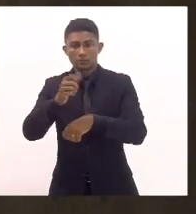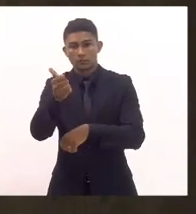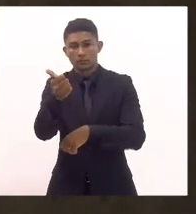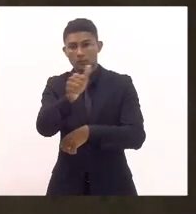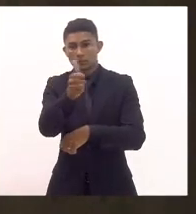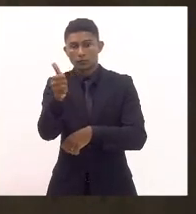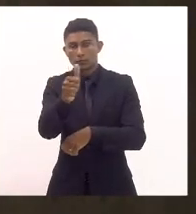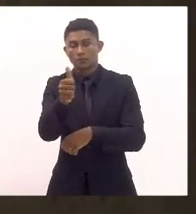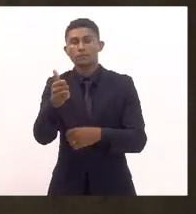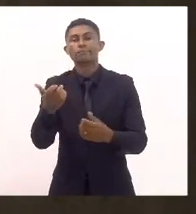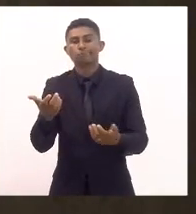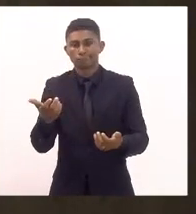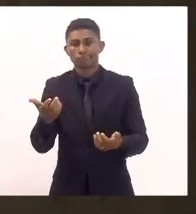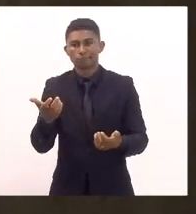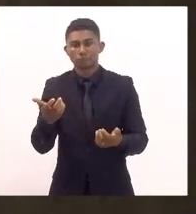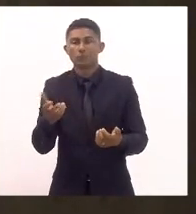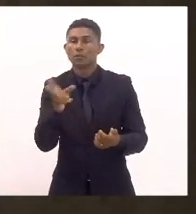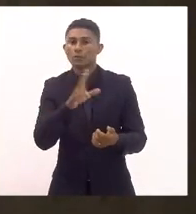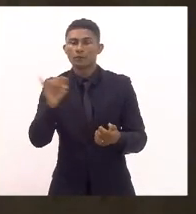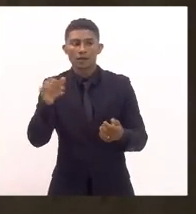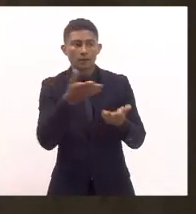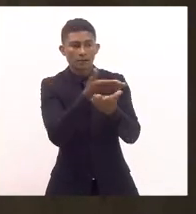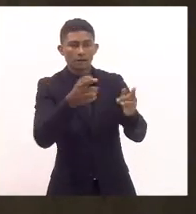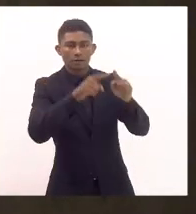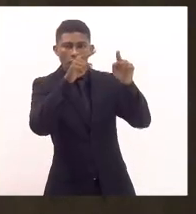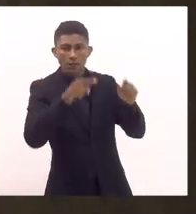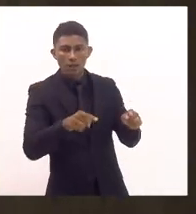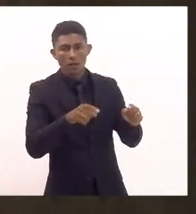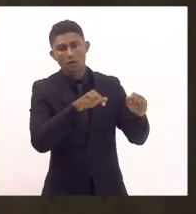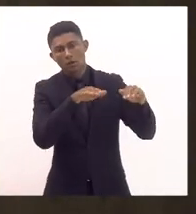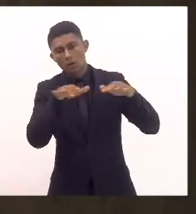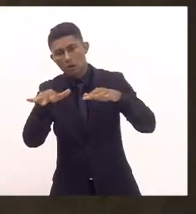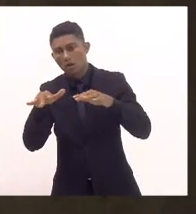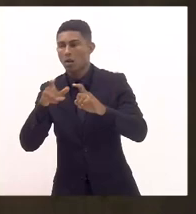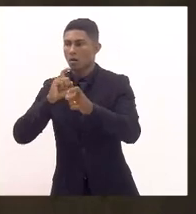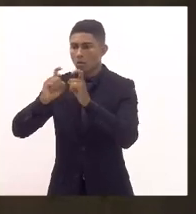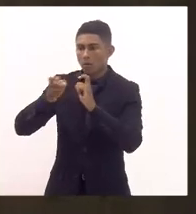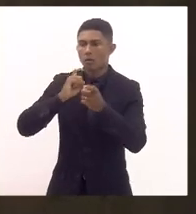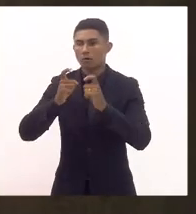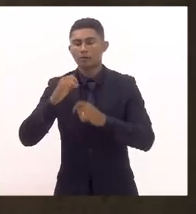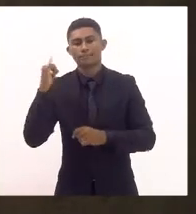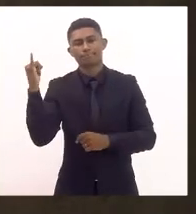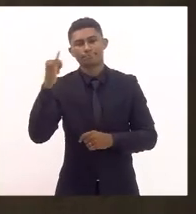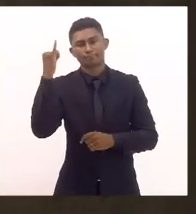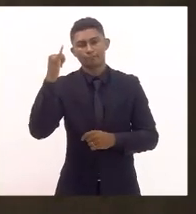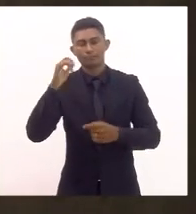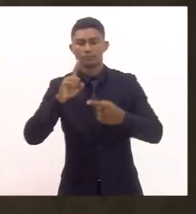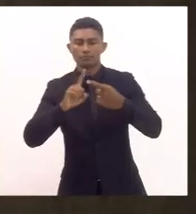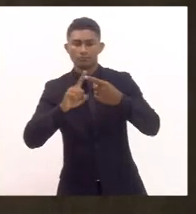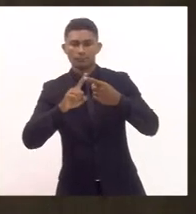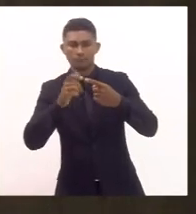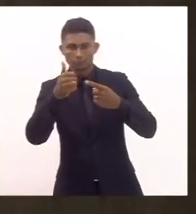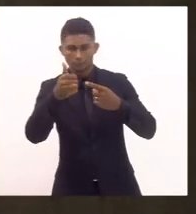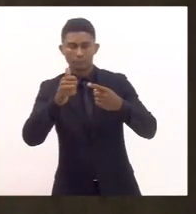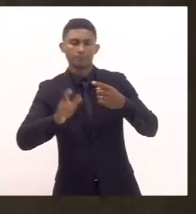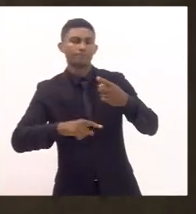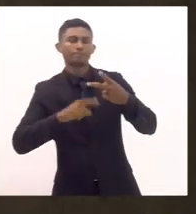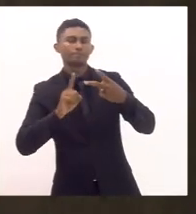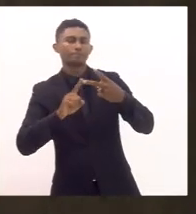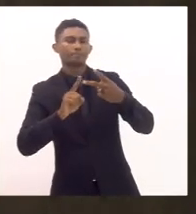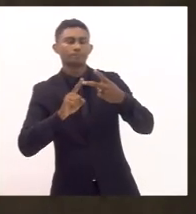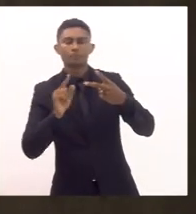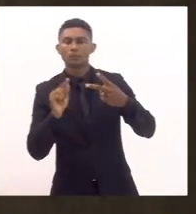que abre o diálogo com os trabalhadores é fundamental Então essa foi a primeira questão os